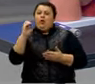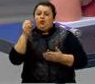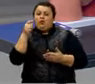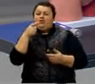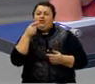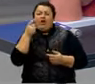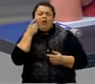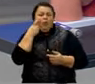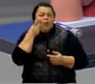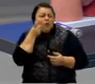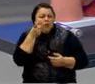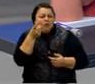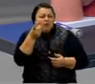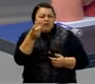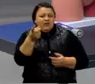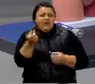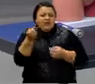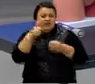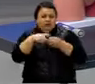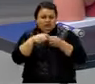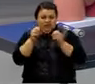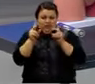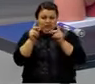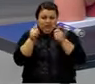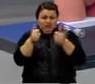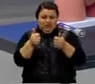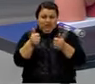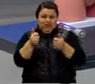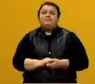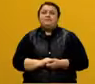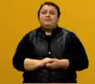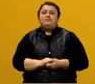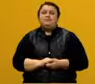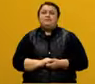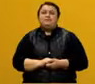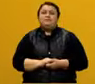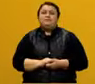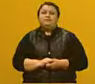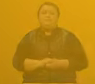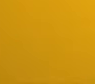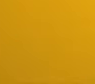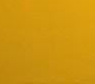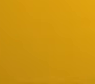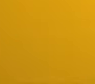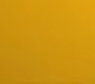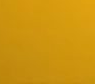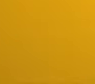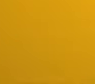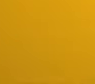vocês voltar aí no segundo bloco, tá, pessoal? Até mais!